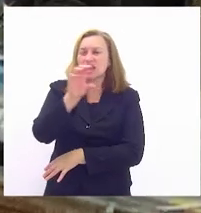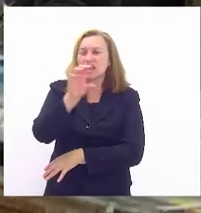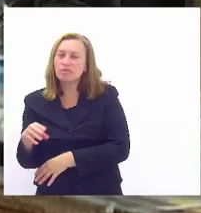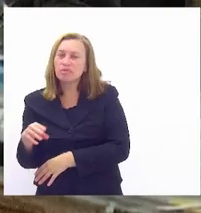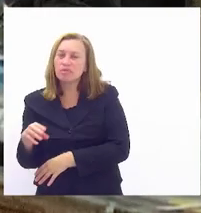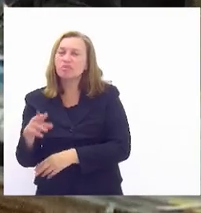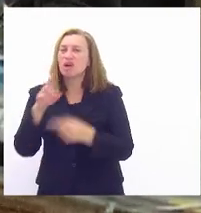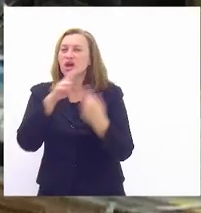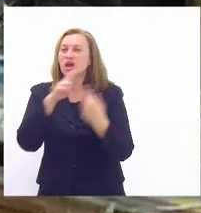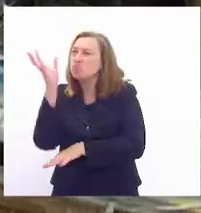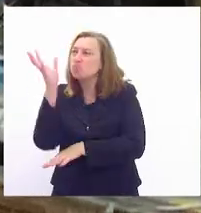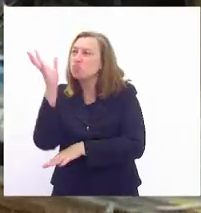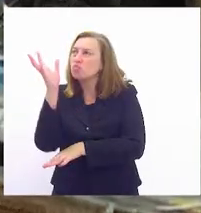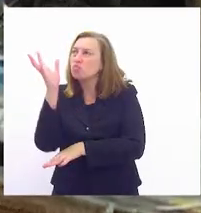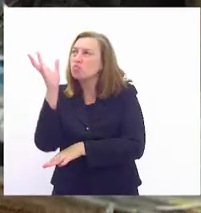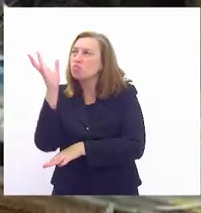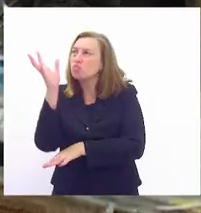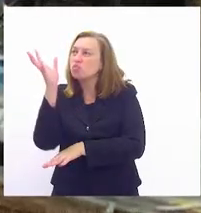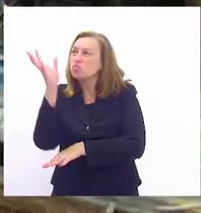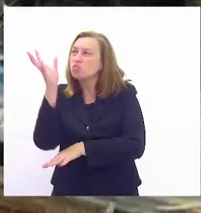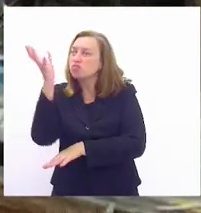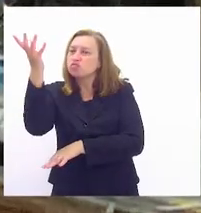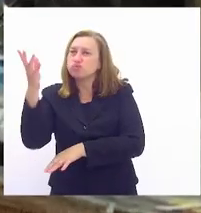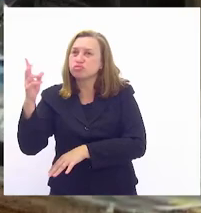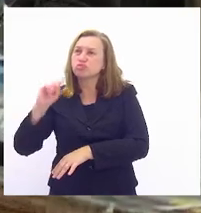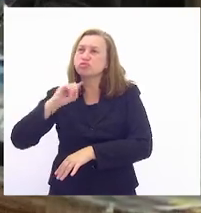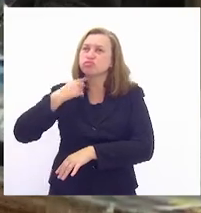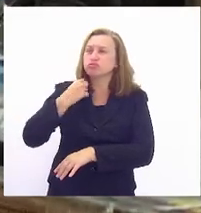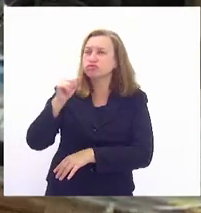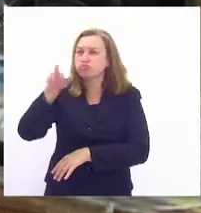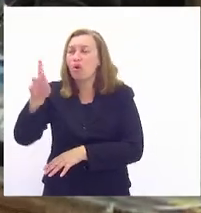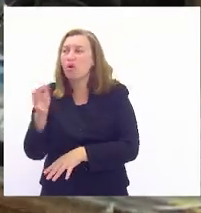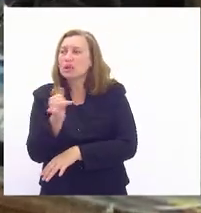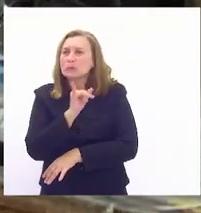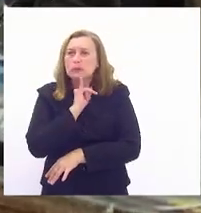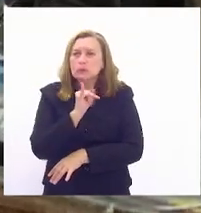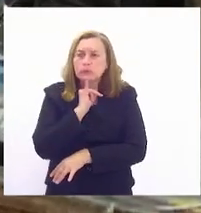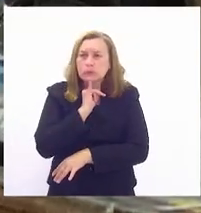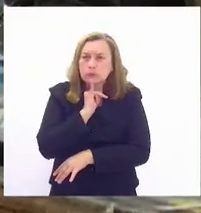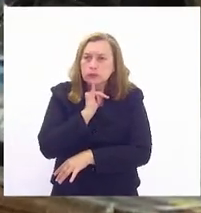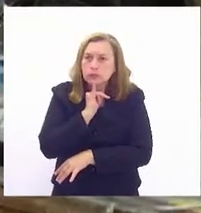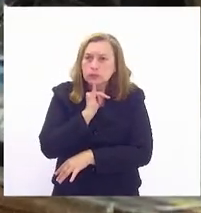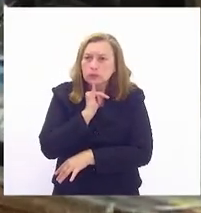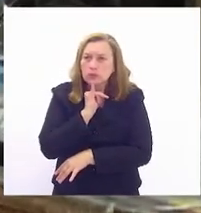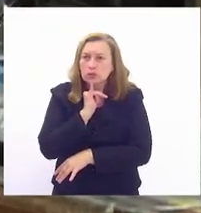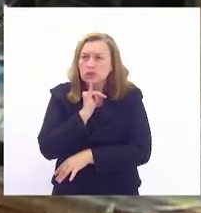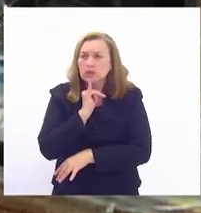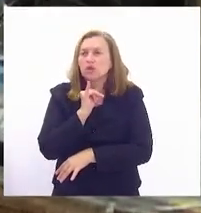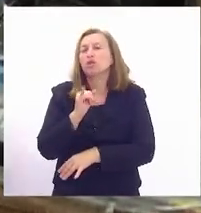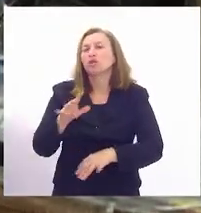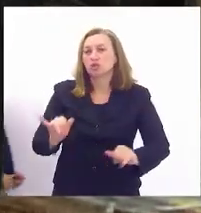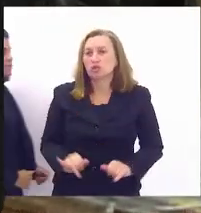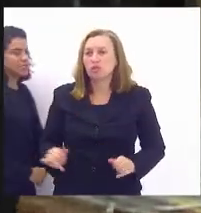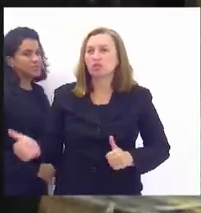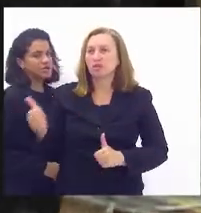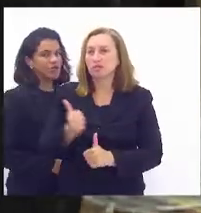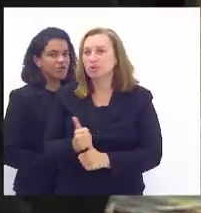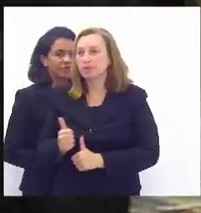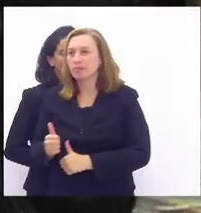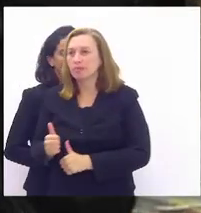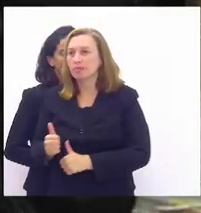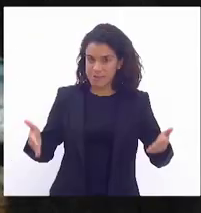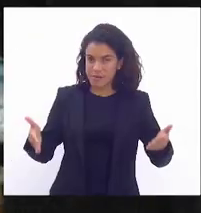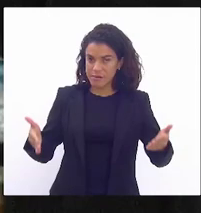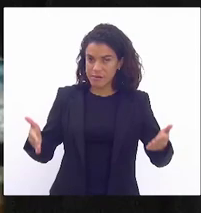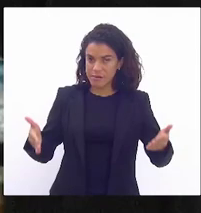digo, responsável pelo aquecimento global, pela poluição. Infelizmente, o que nós estamos passando. Muito obrigado, valeu